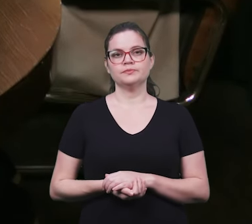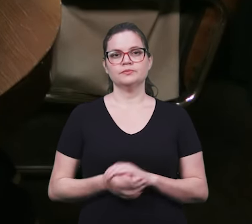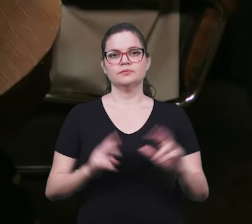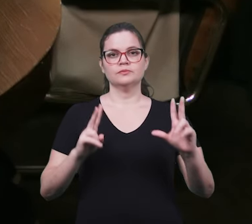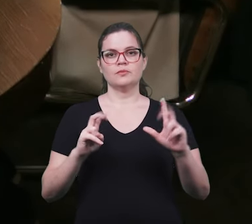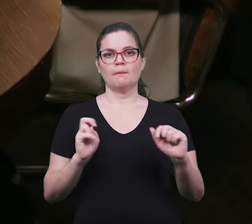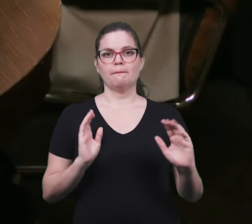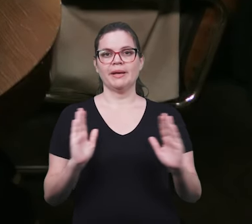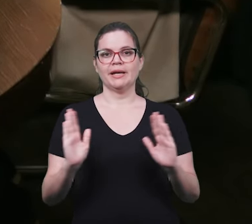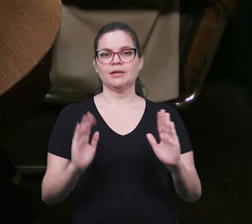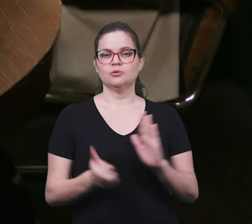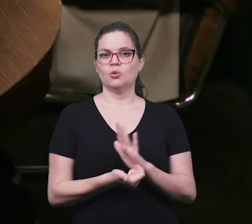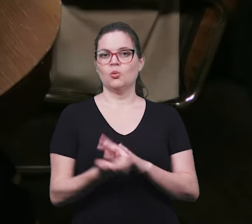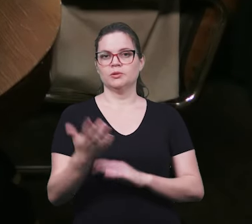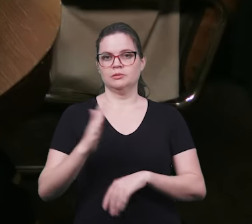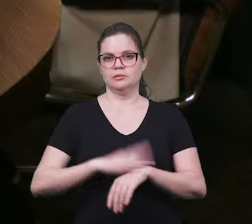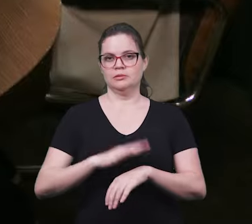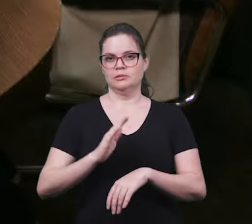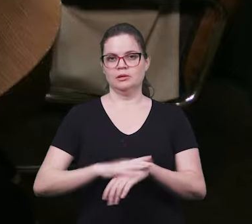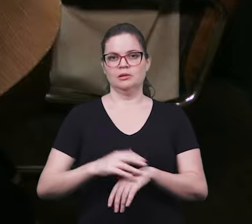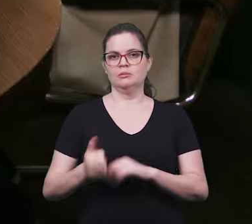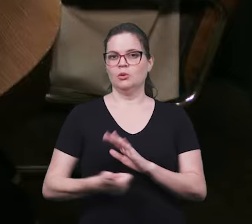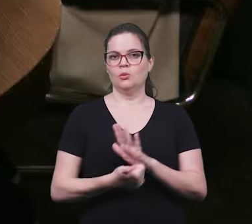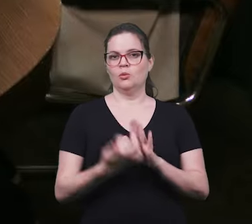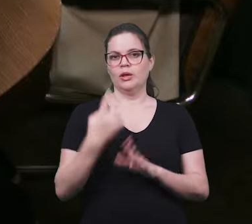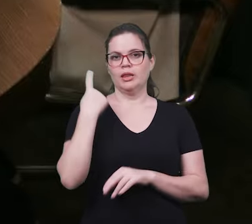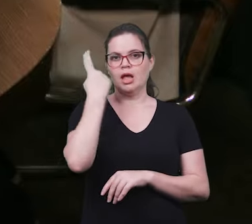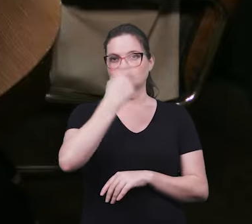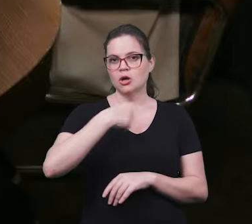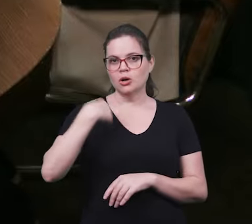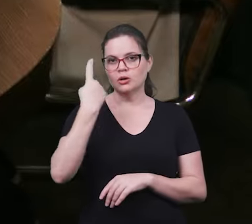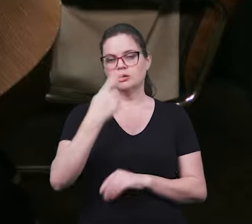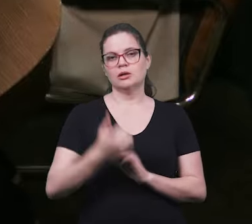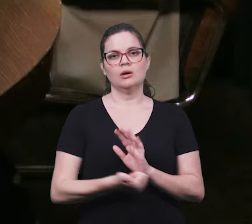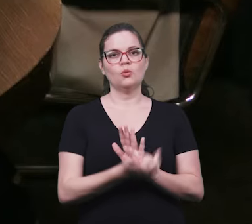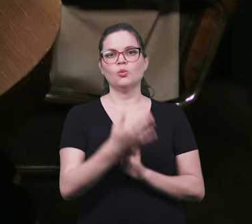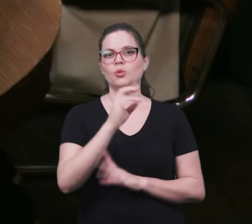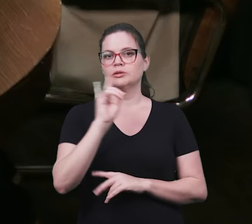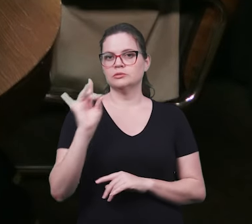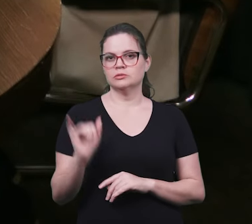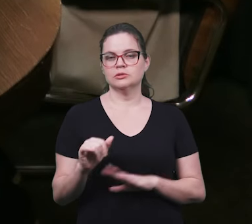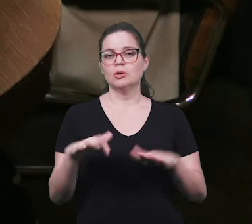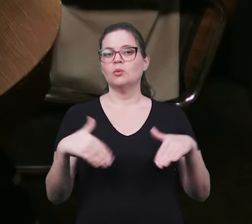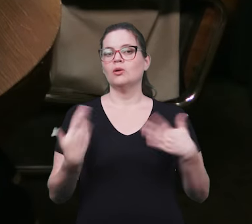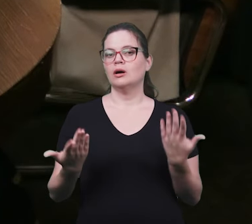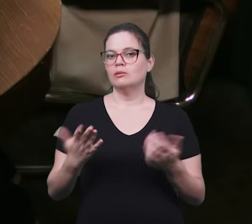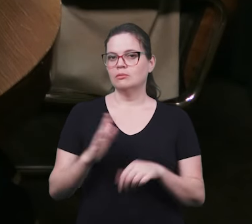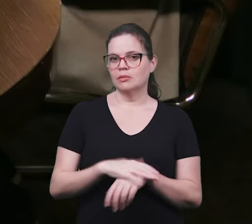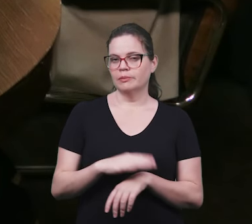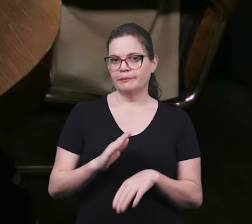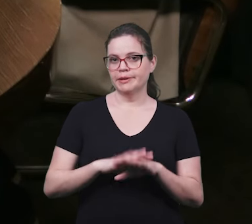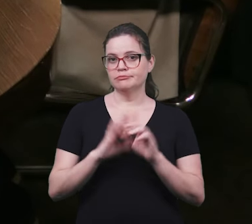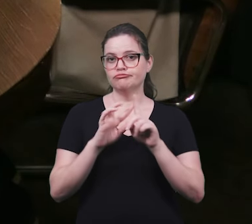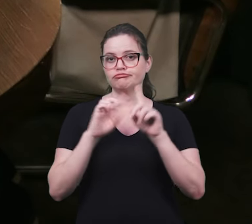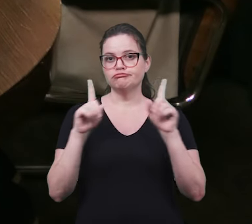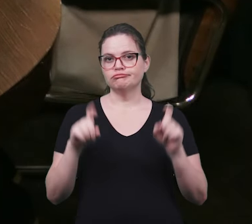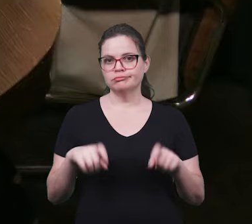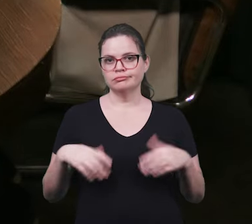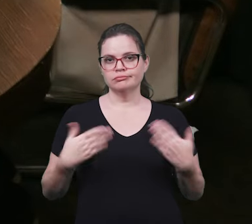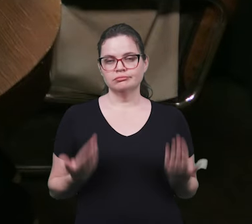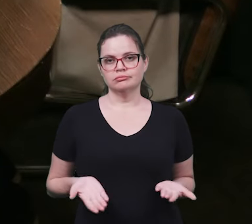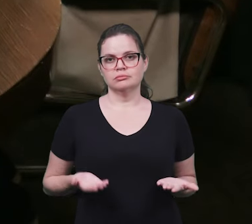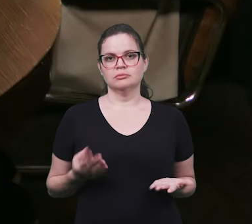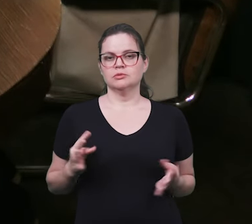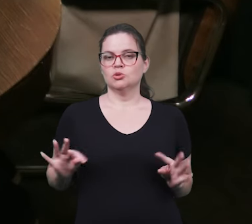o período, a quantidade de horas, a quantidade de dias, qual é o momento, é importante que